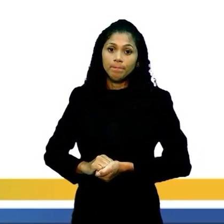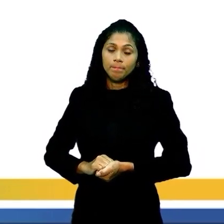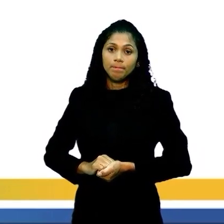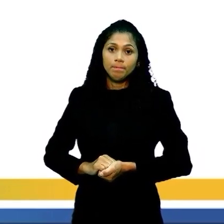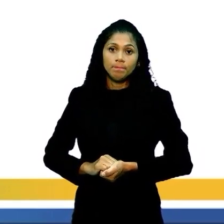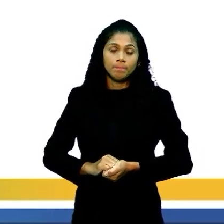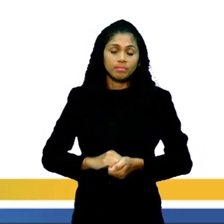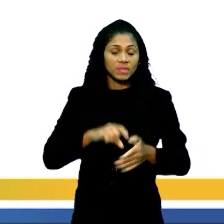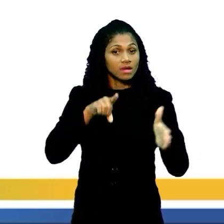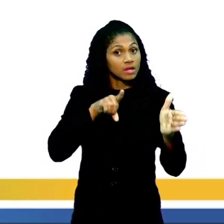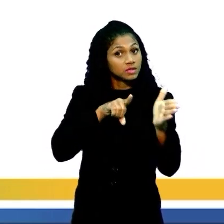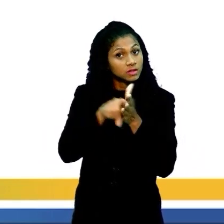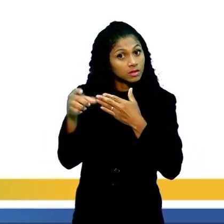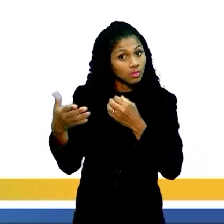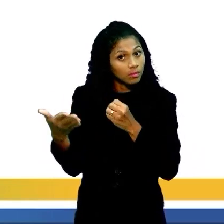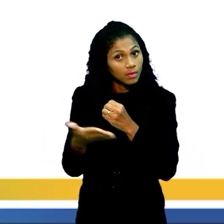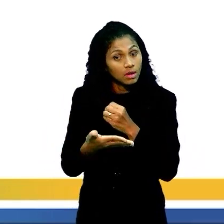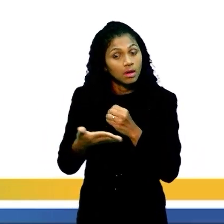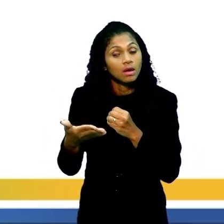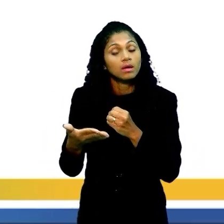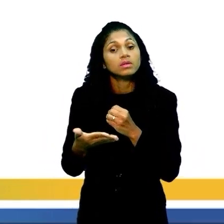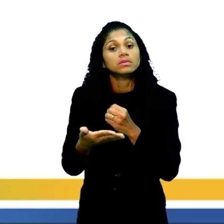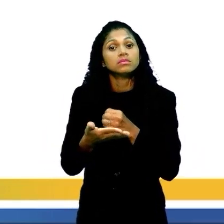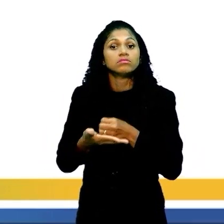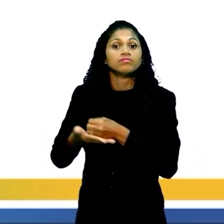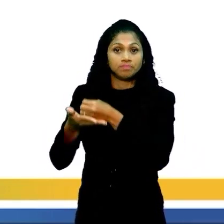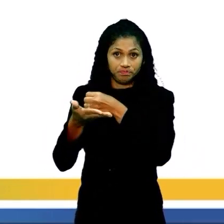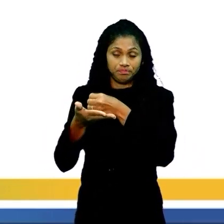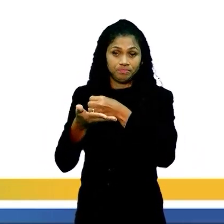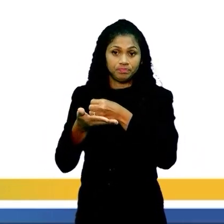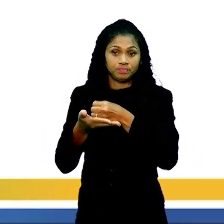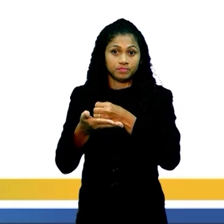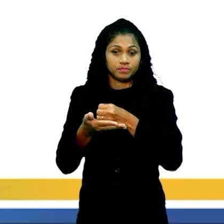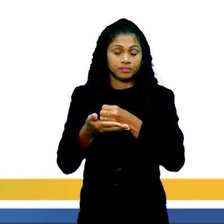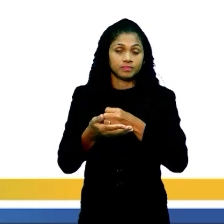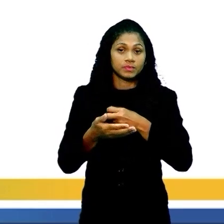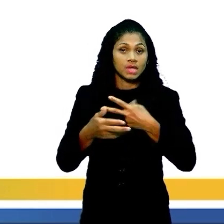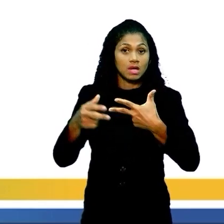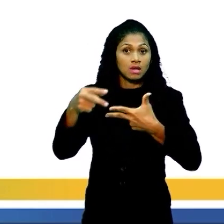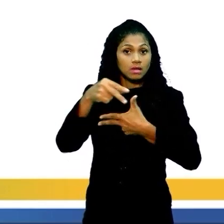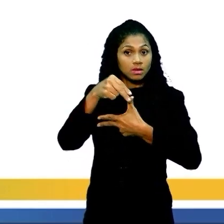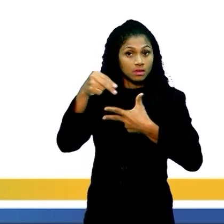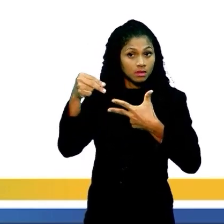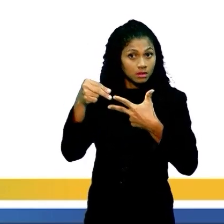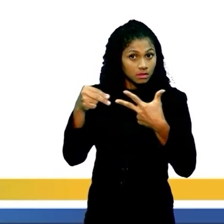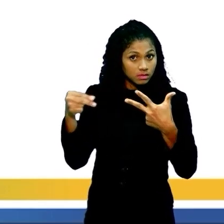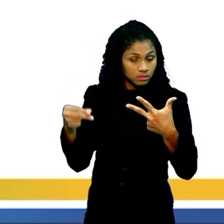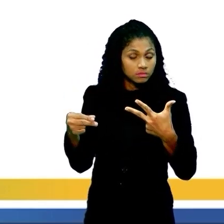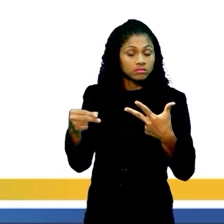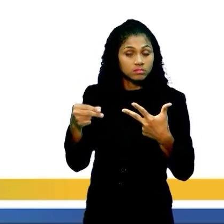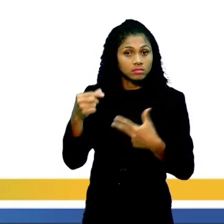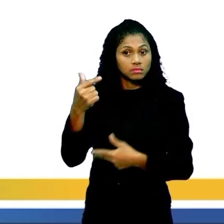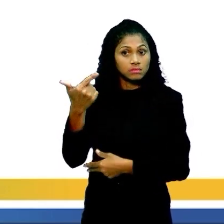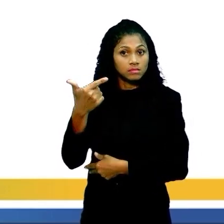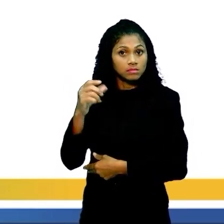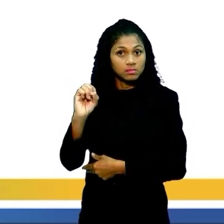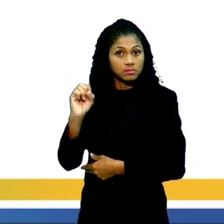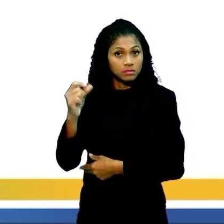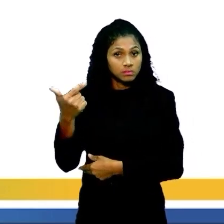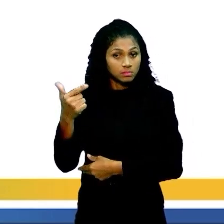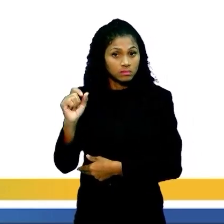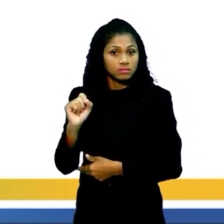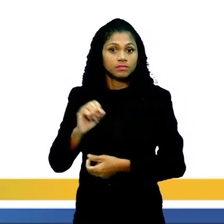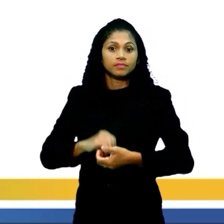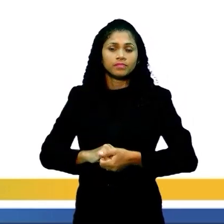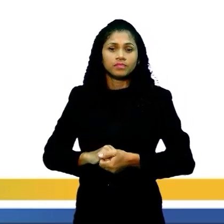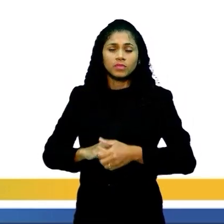Questão de apoio. Enem 2020. Em uma empresa de ônibus, utiliza um